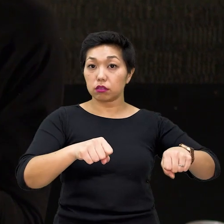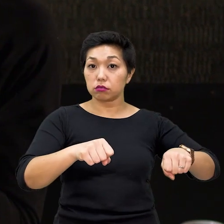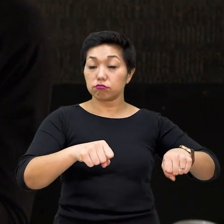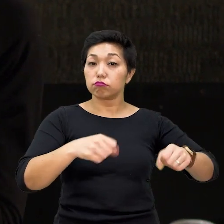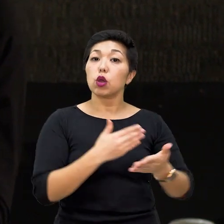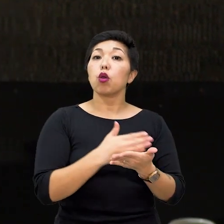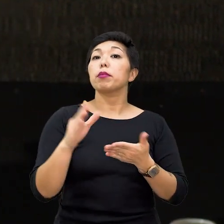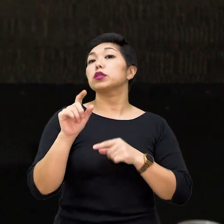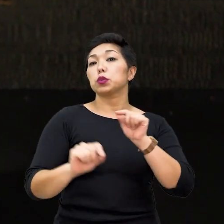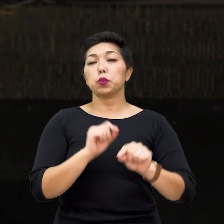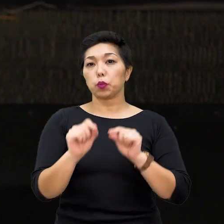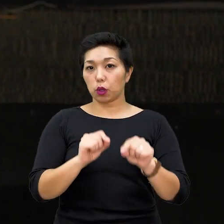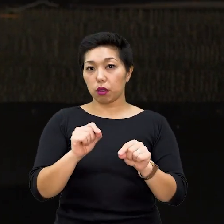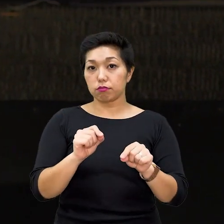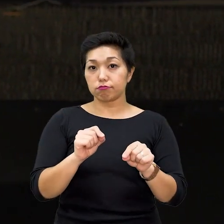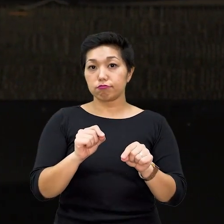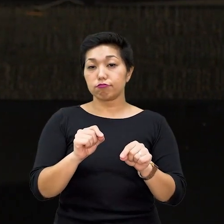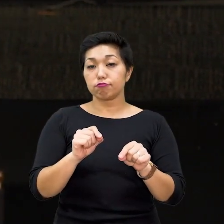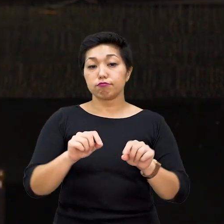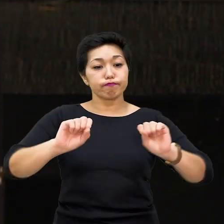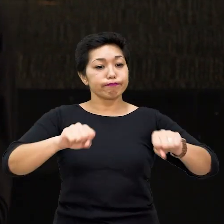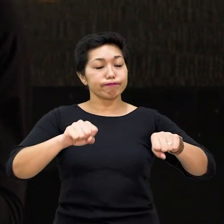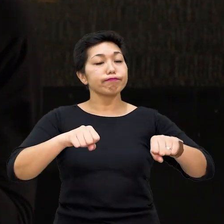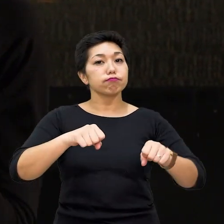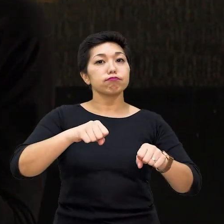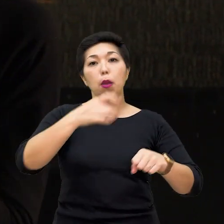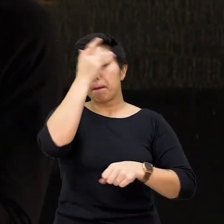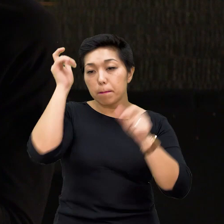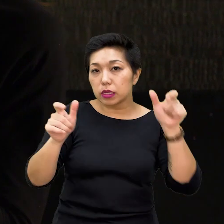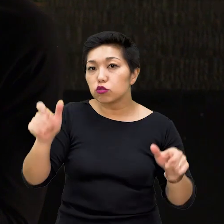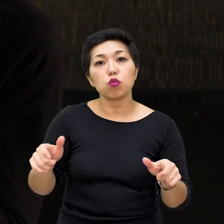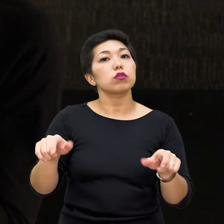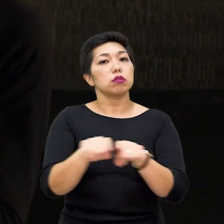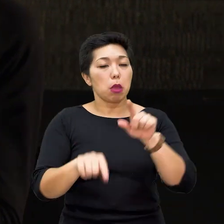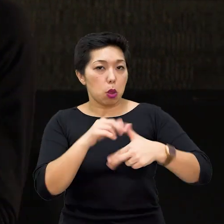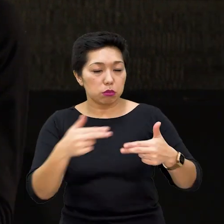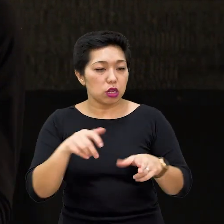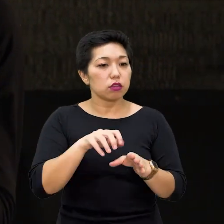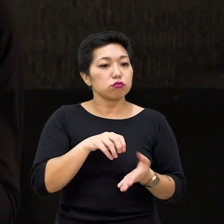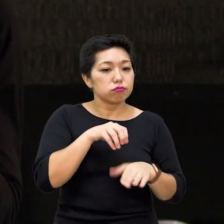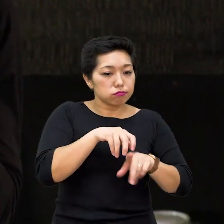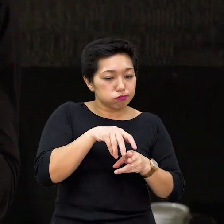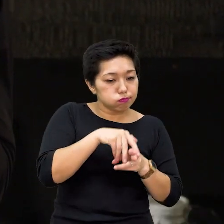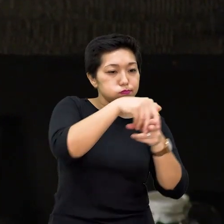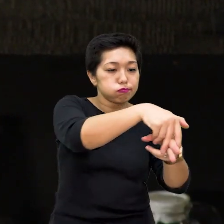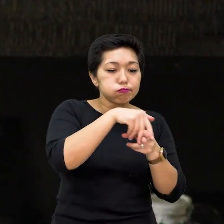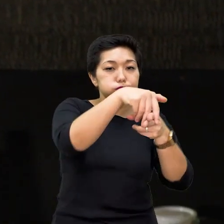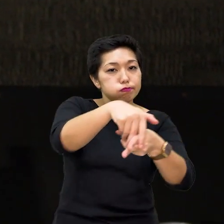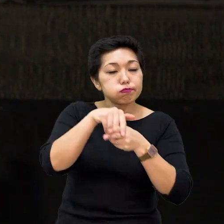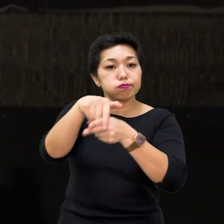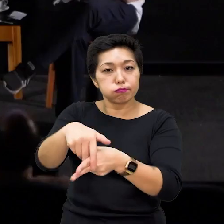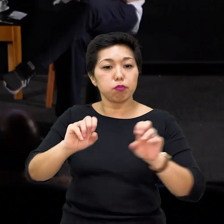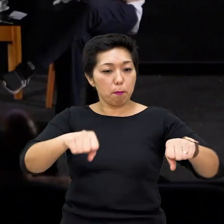a transportar pessoas e objetos e coisas também, e portanto,